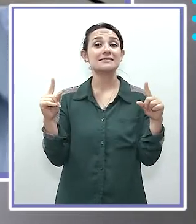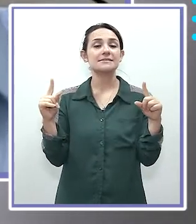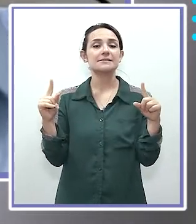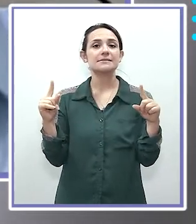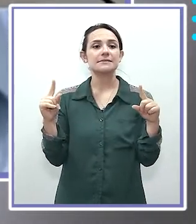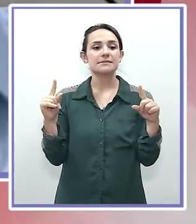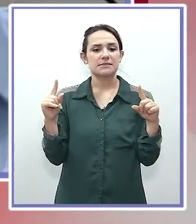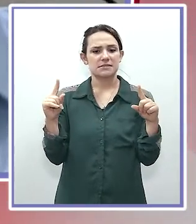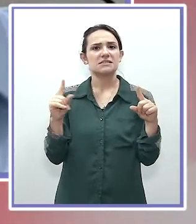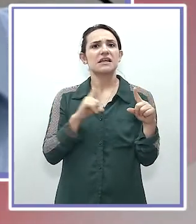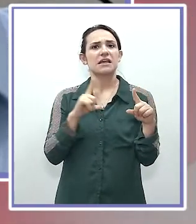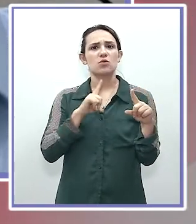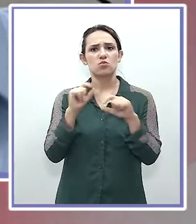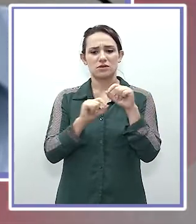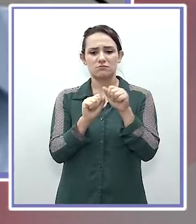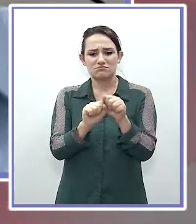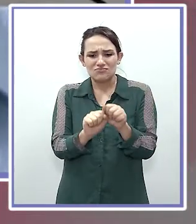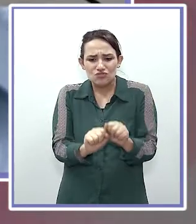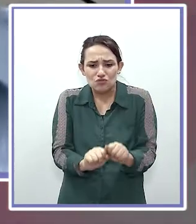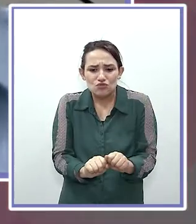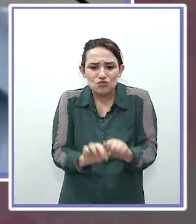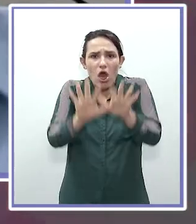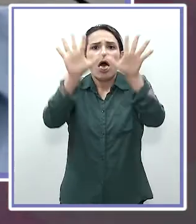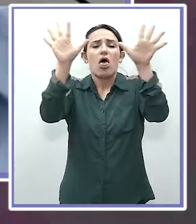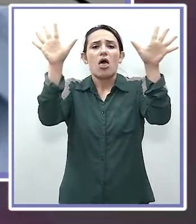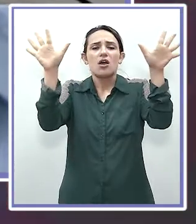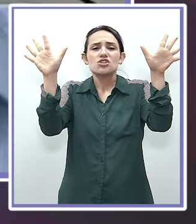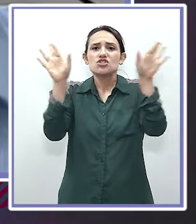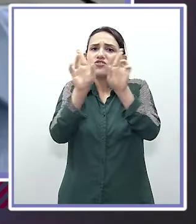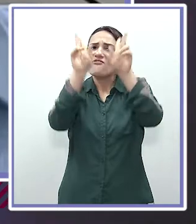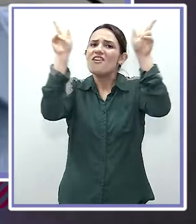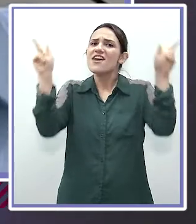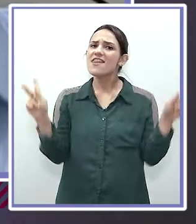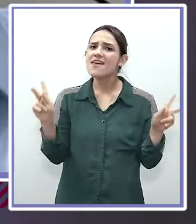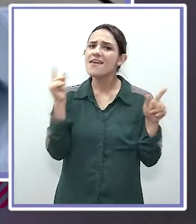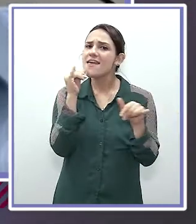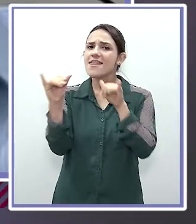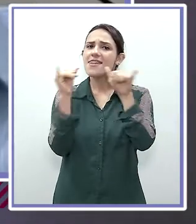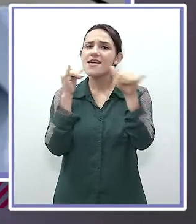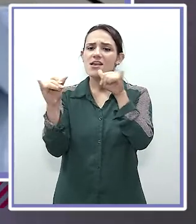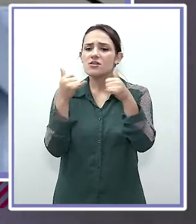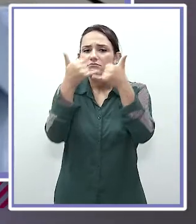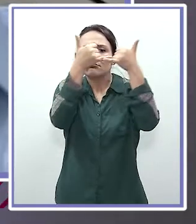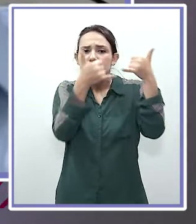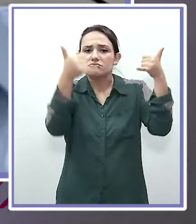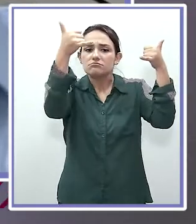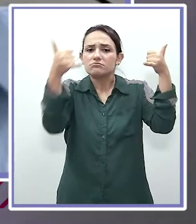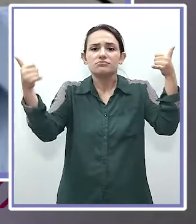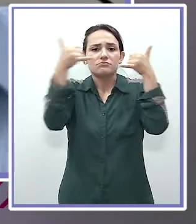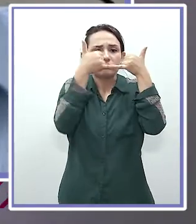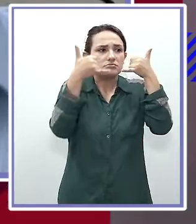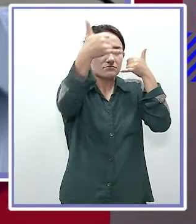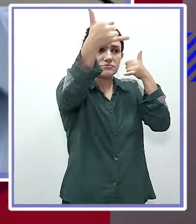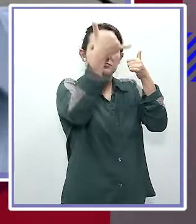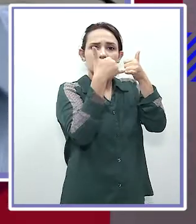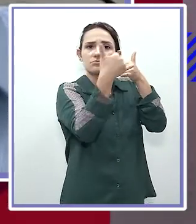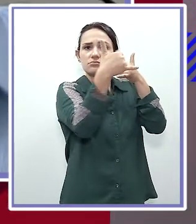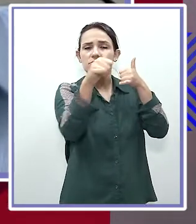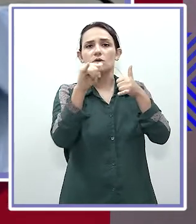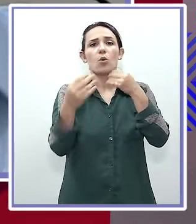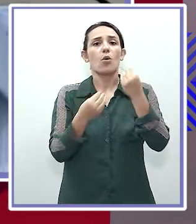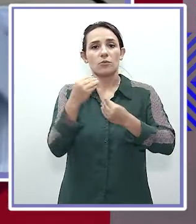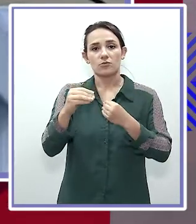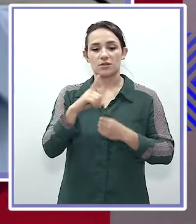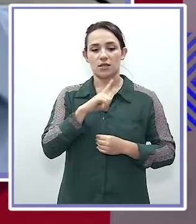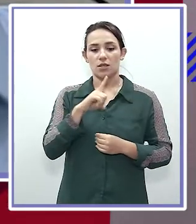nosso país, que é de larga extensão, muito interessante. E esse sistema interligado, ele é coordenado